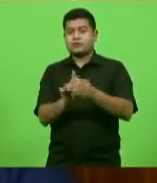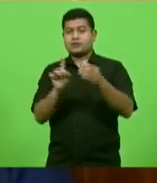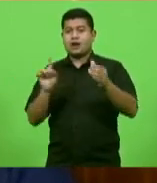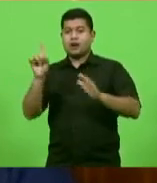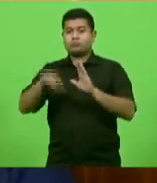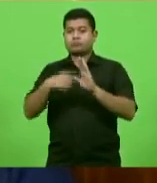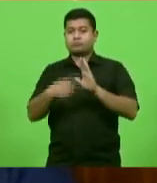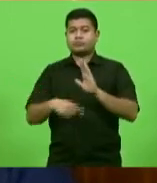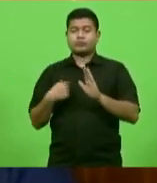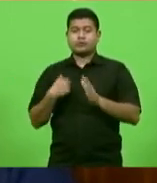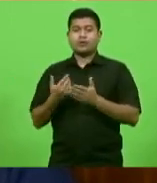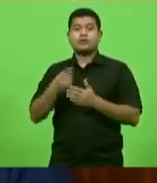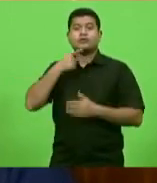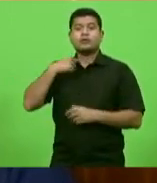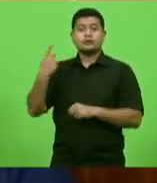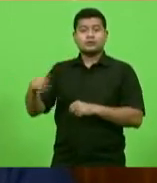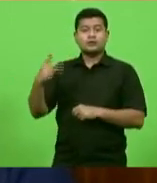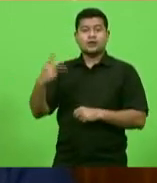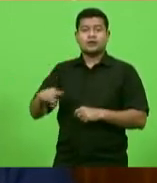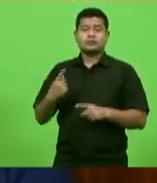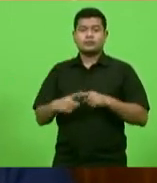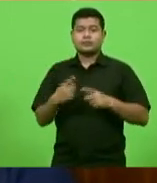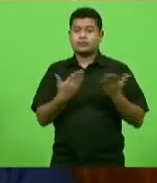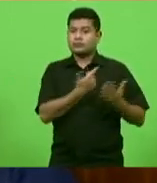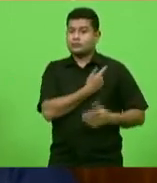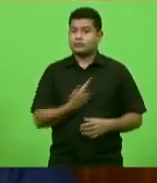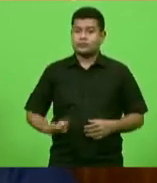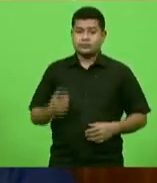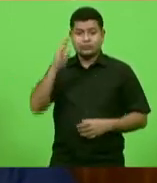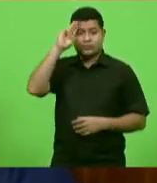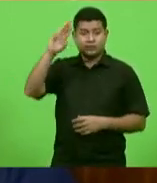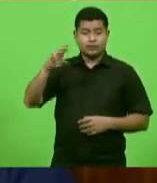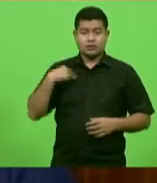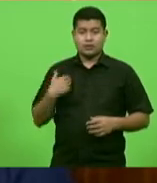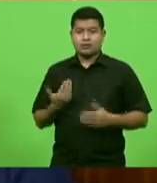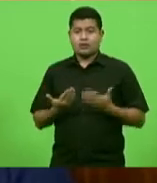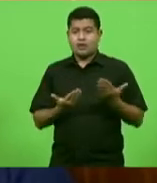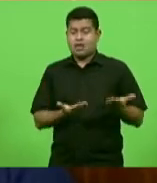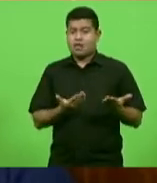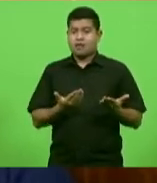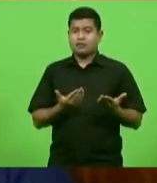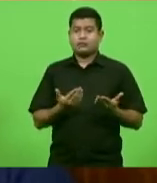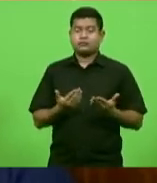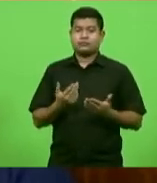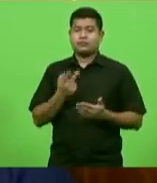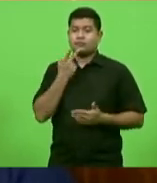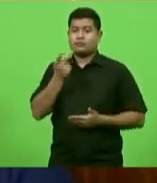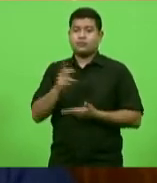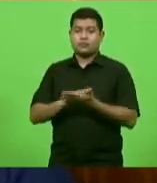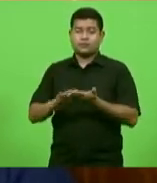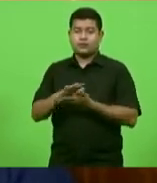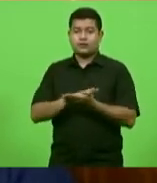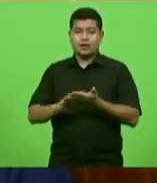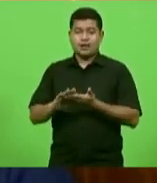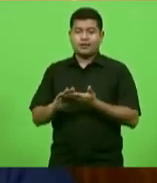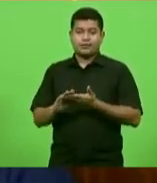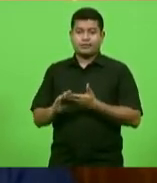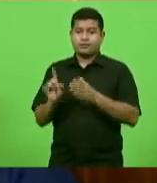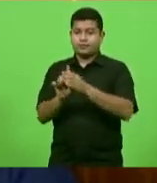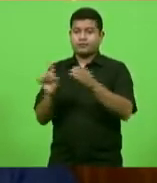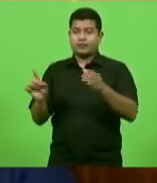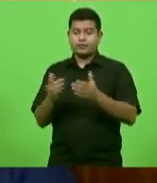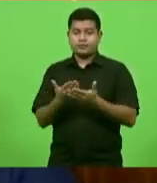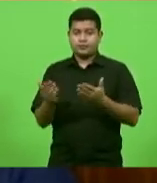própria, pois em nenhum momento o governador Moisés aventou com a possibilidade de afastamento de